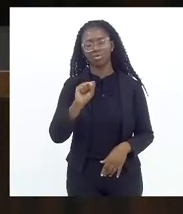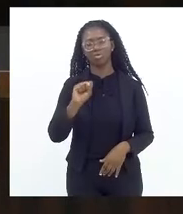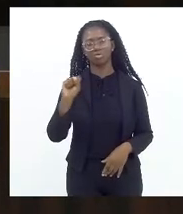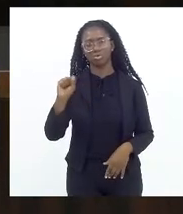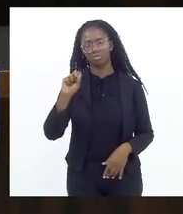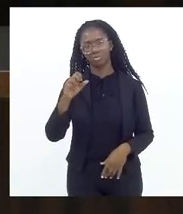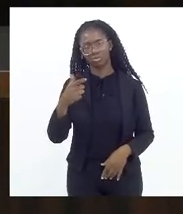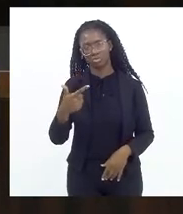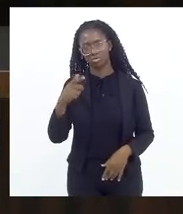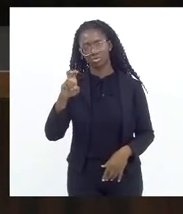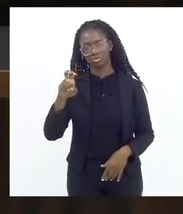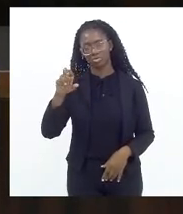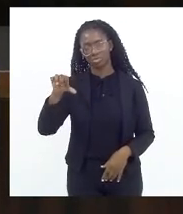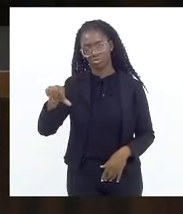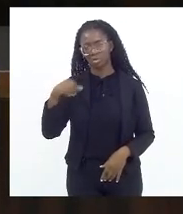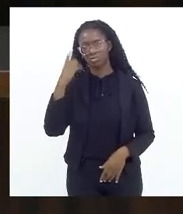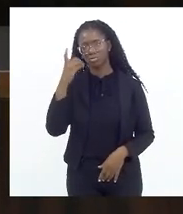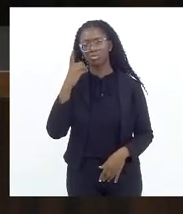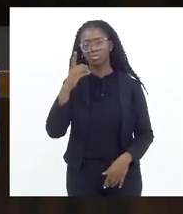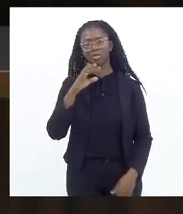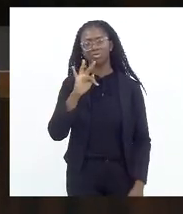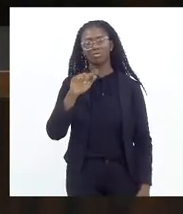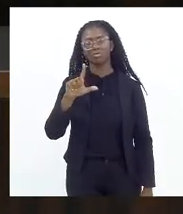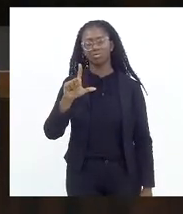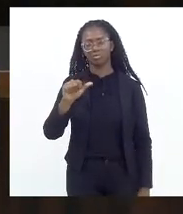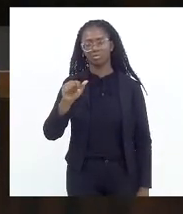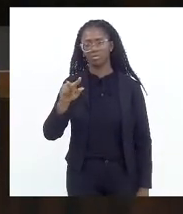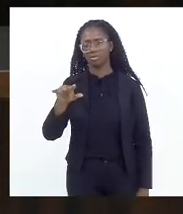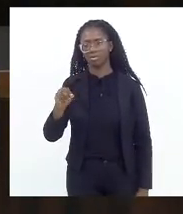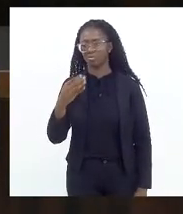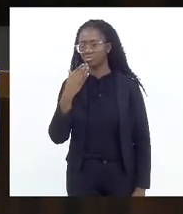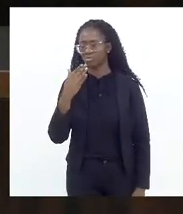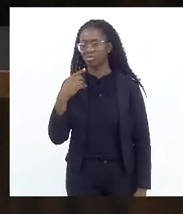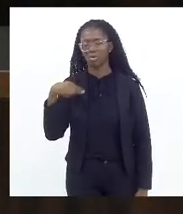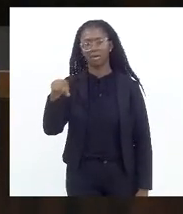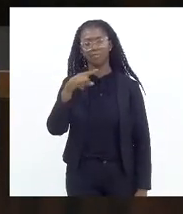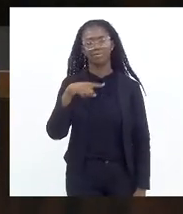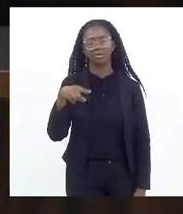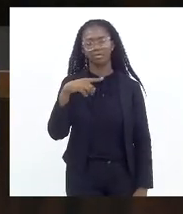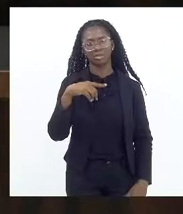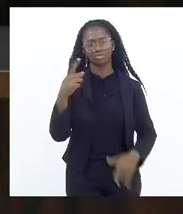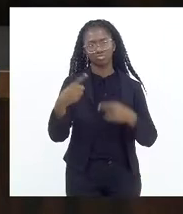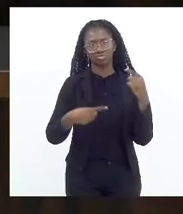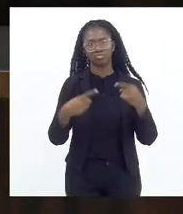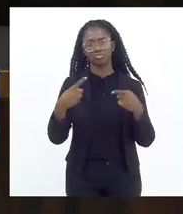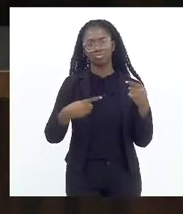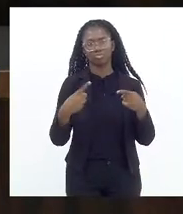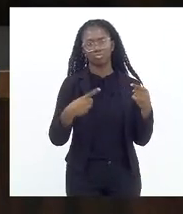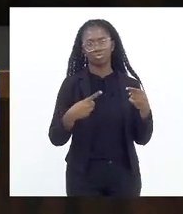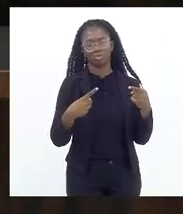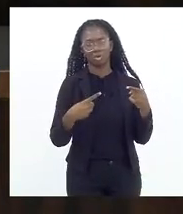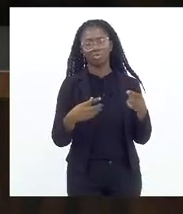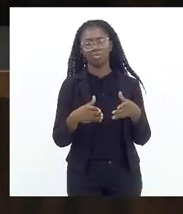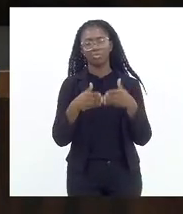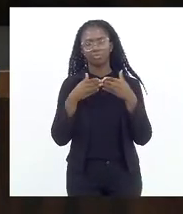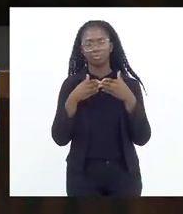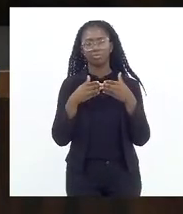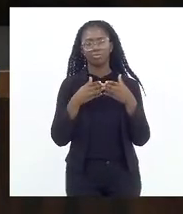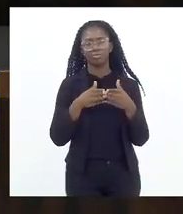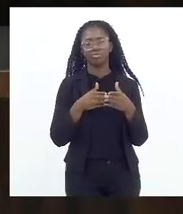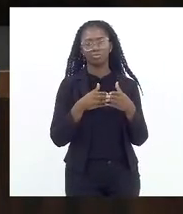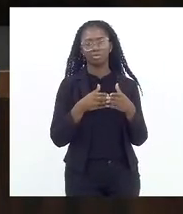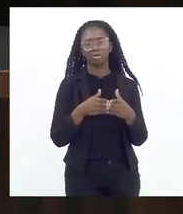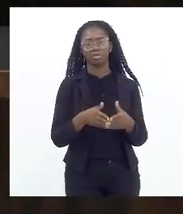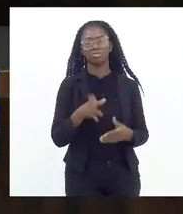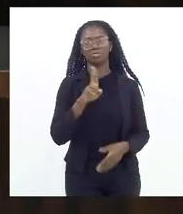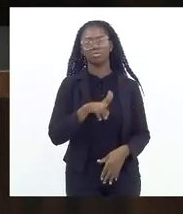8859/2021, o deputado Flávio Serafim. Eu pedi aos senhores e senhoras que irão discutir que fizesse